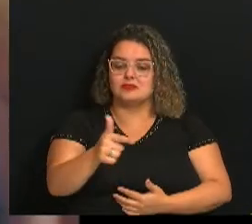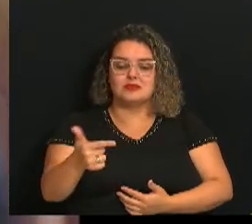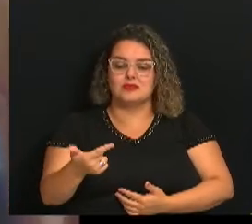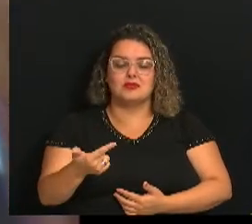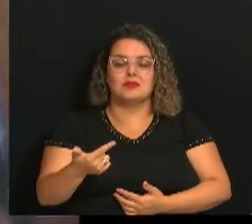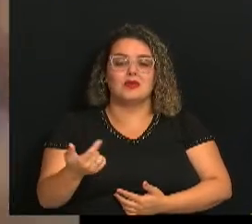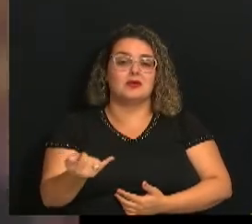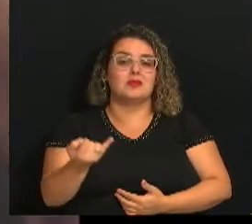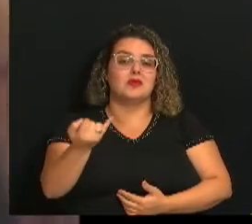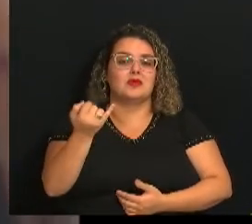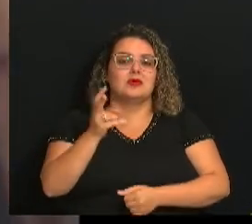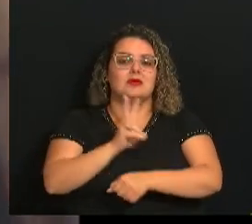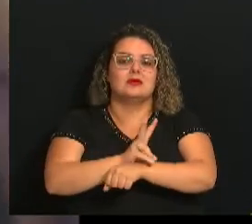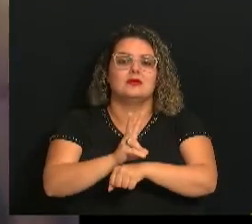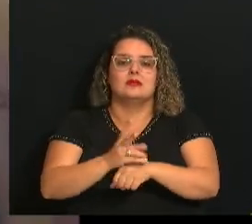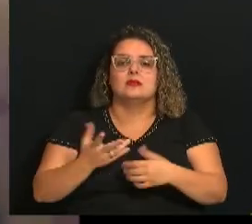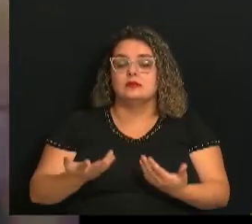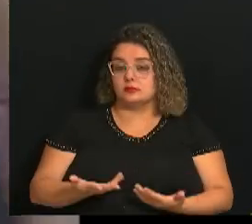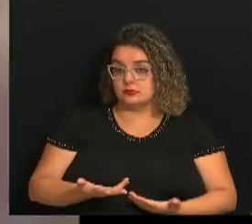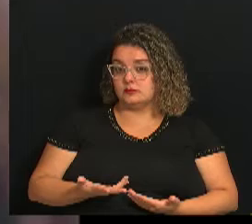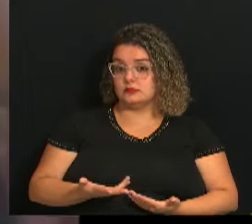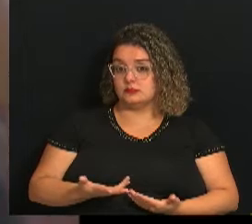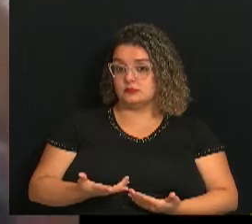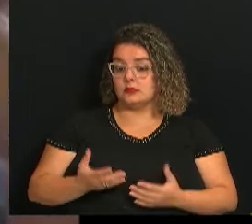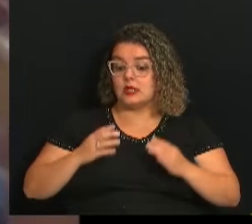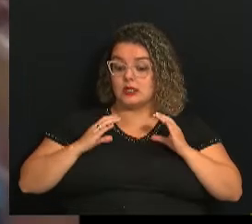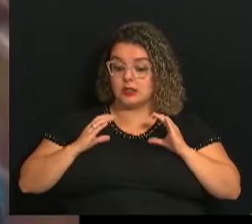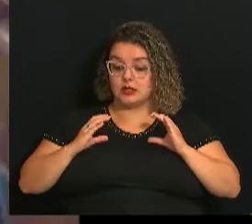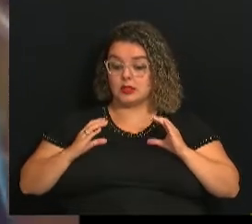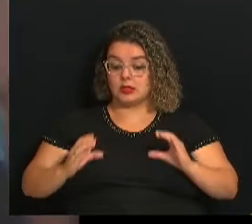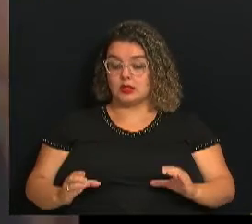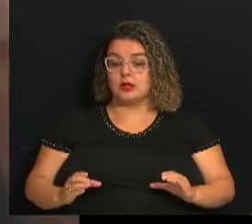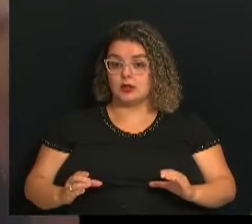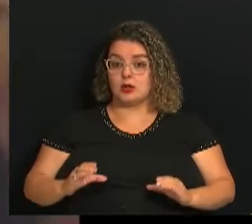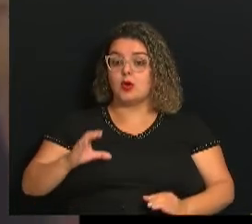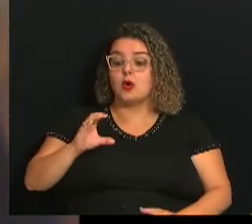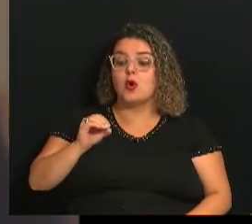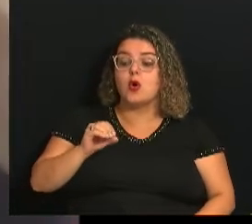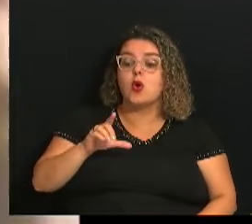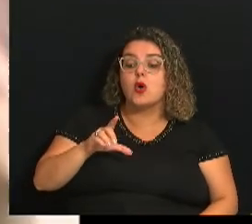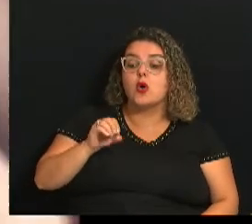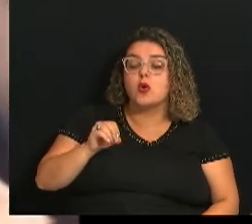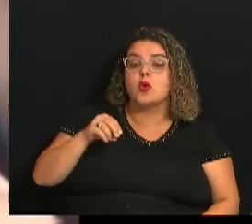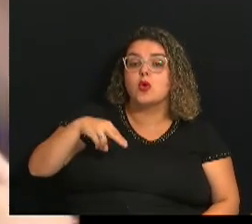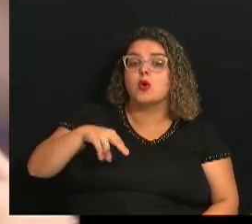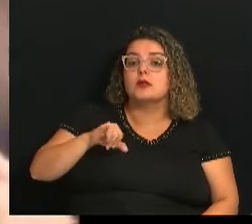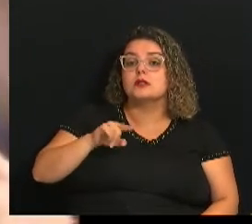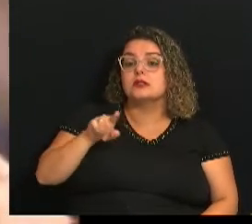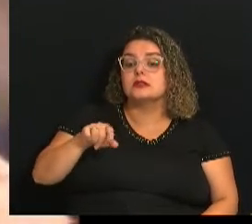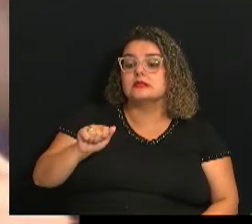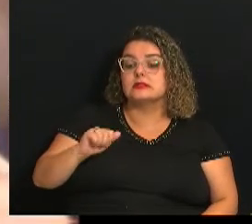preservação. Esse comportamento colonizado